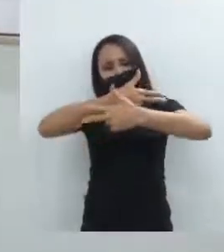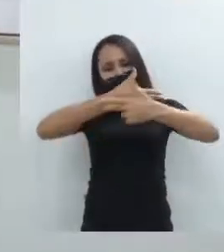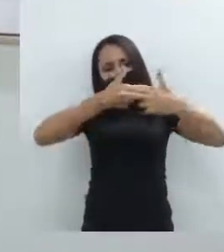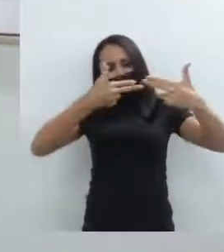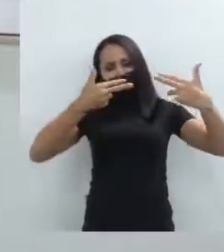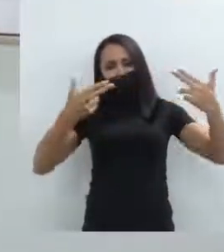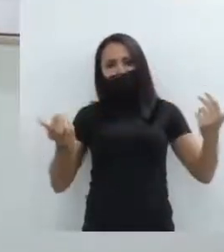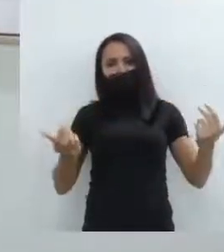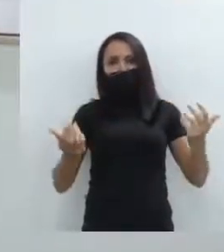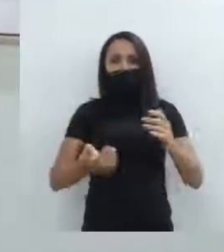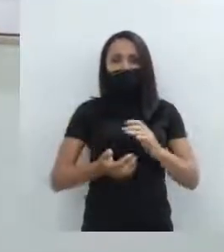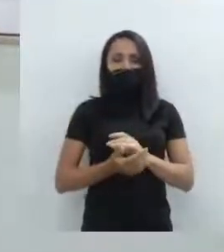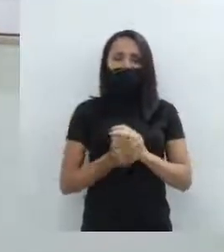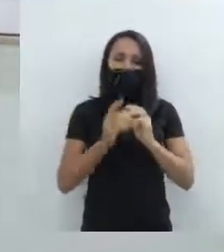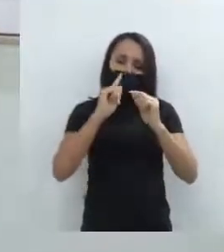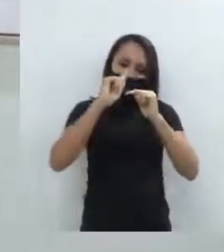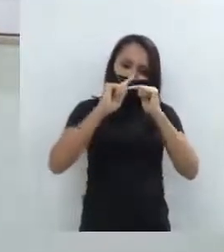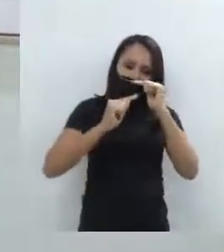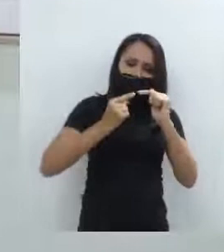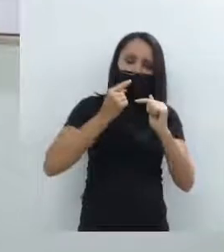etc. Depois